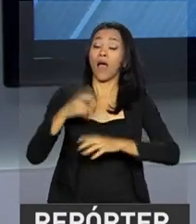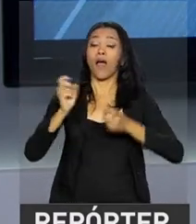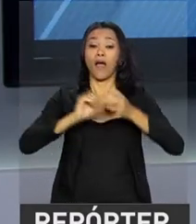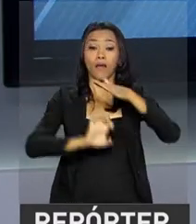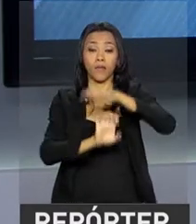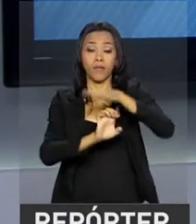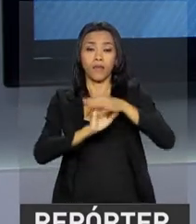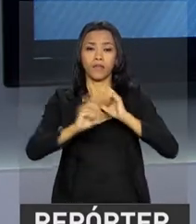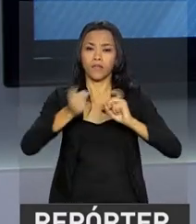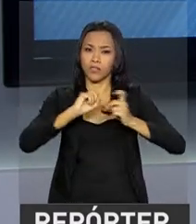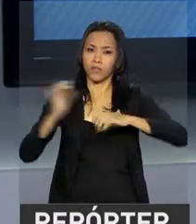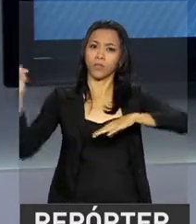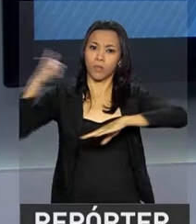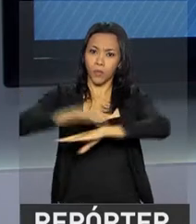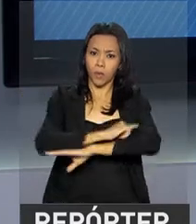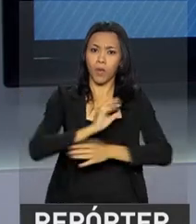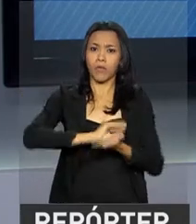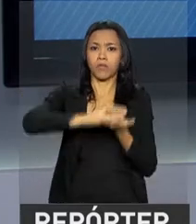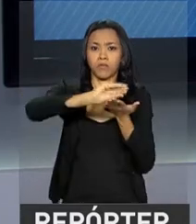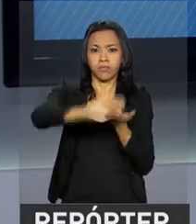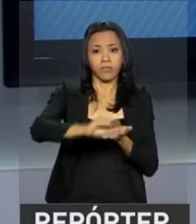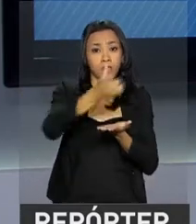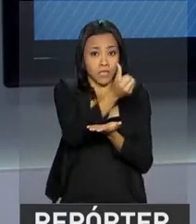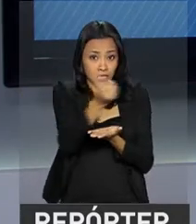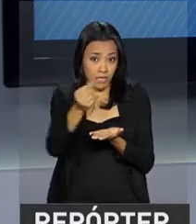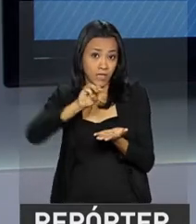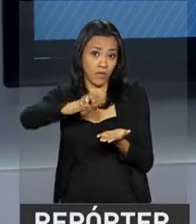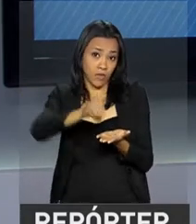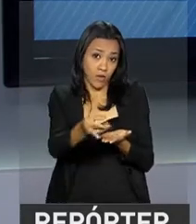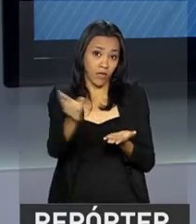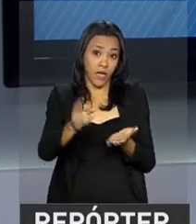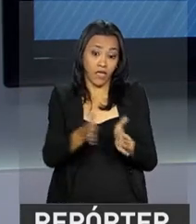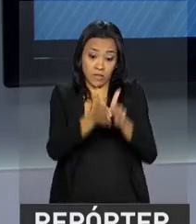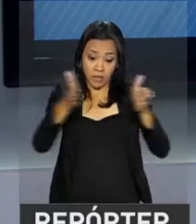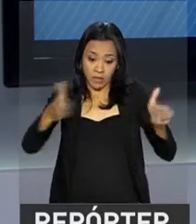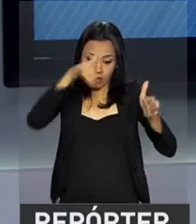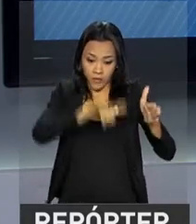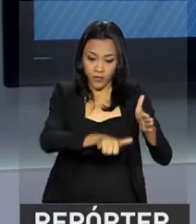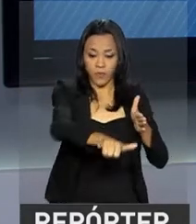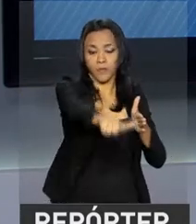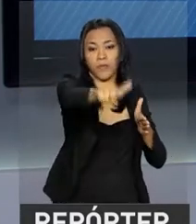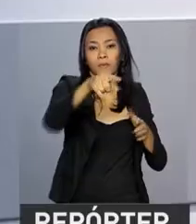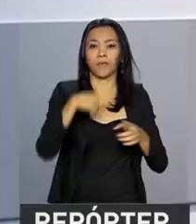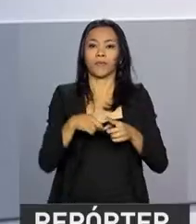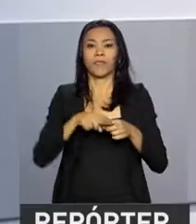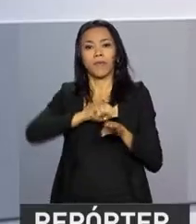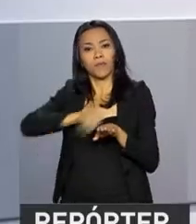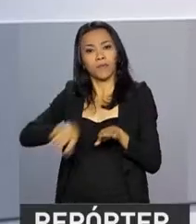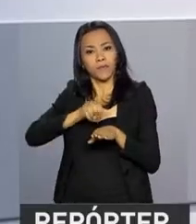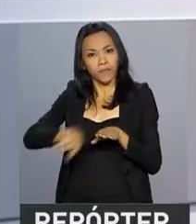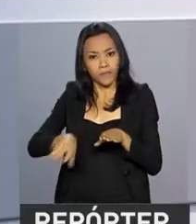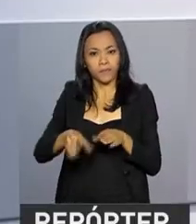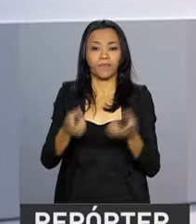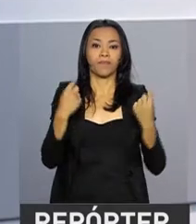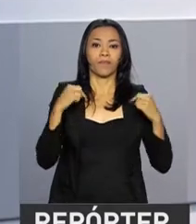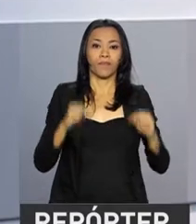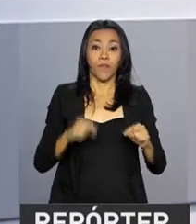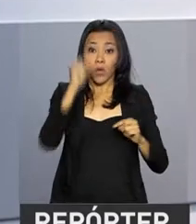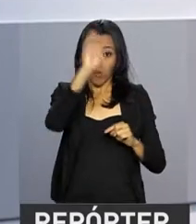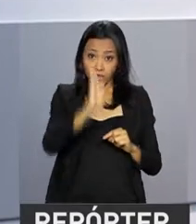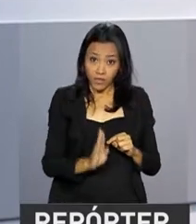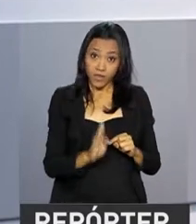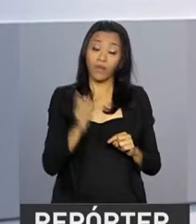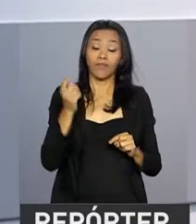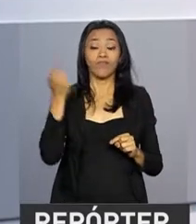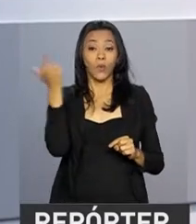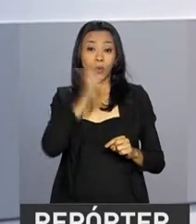de 600 milhões de reais em obras como as ampliações da pista e do terminal de passageiros. O Brasil cumpriu uma das